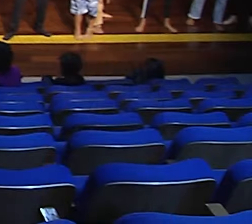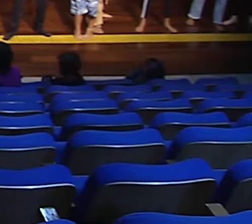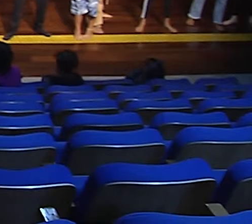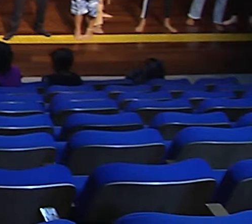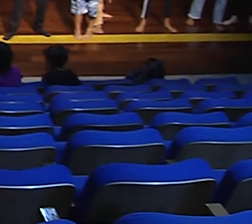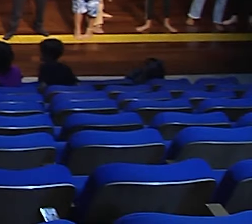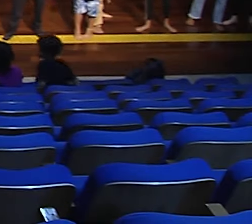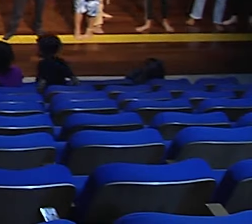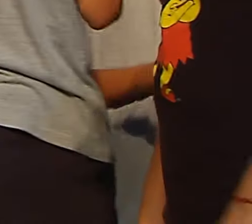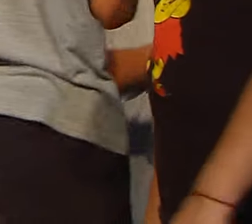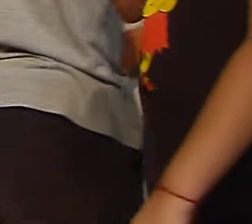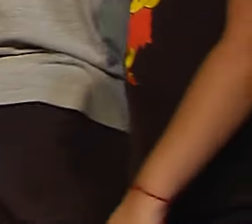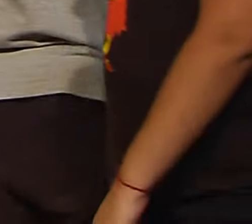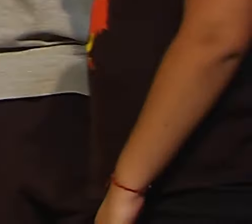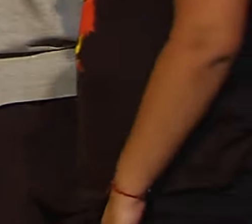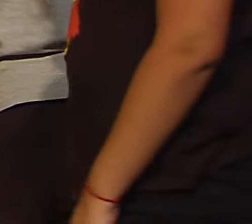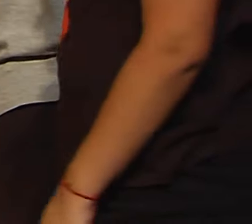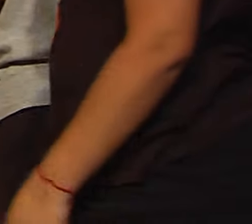Aê!